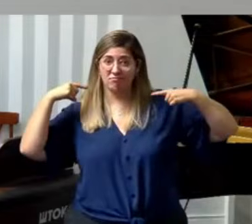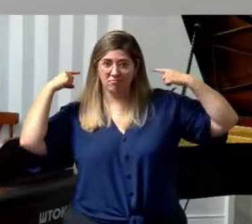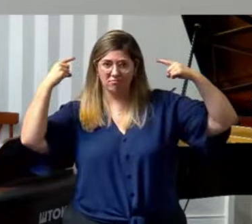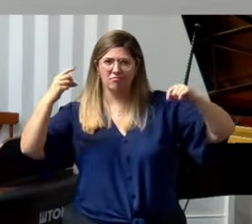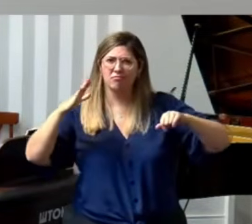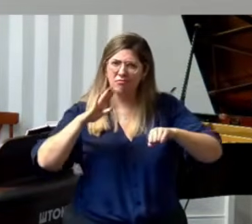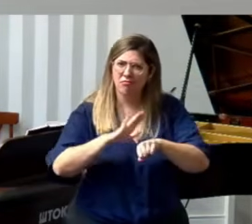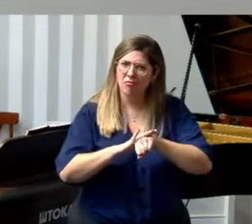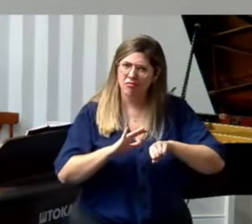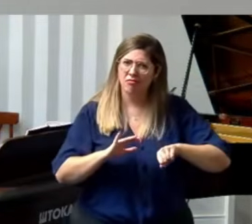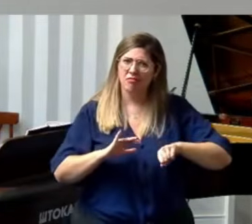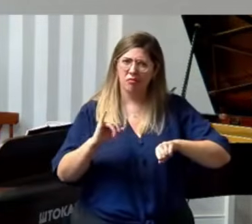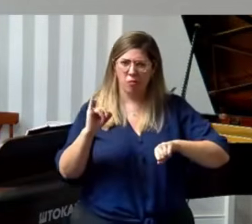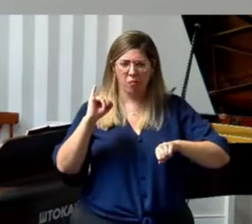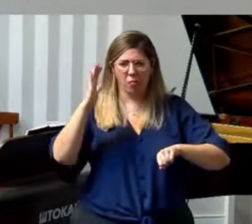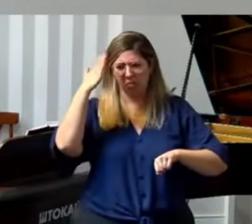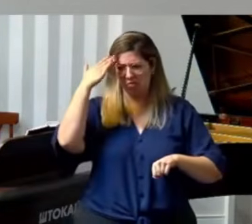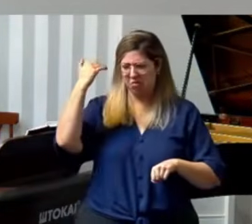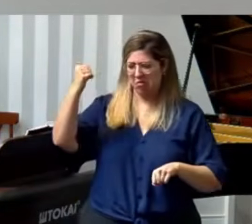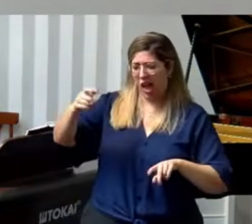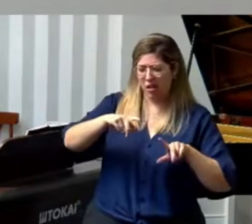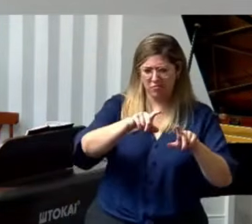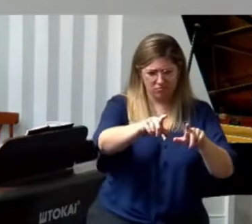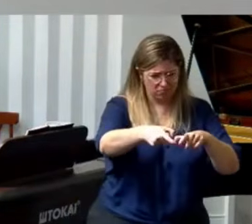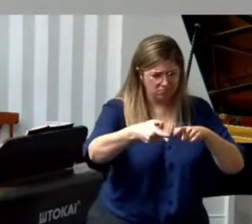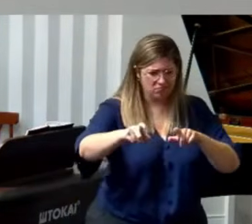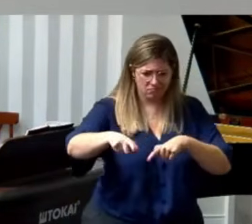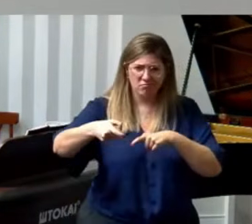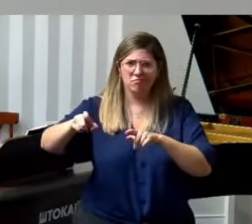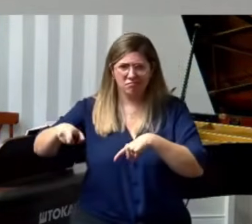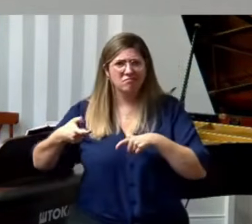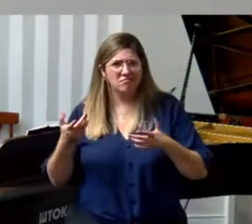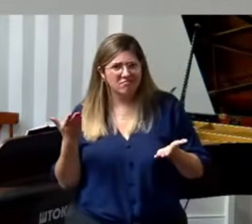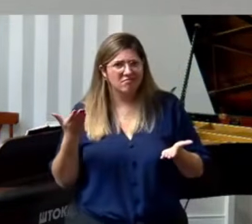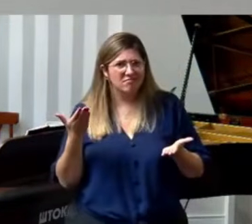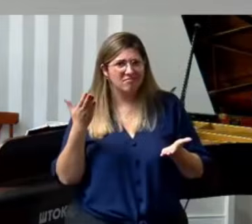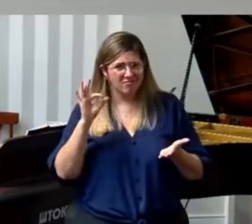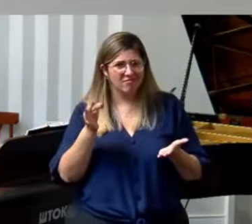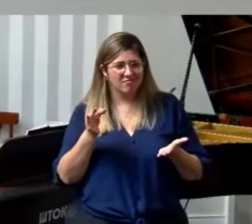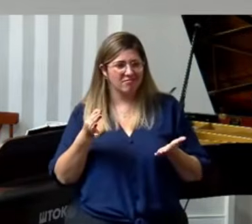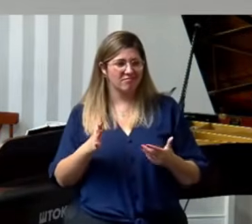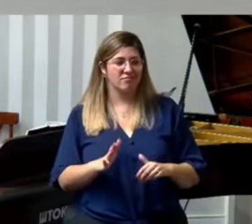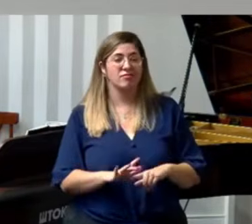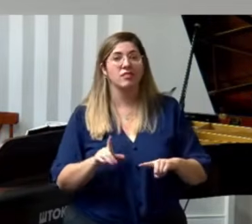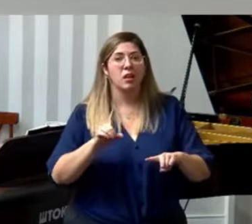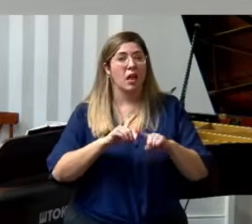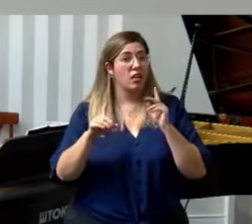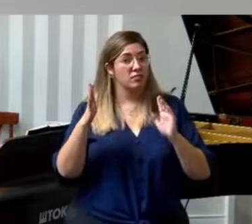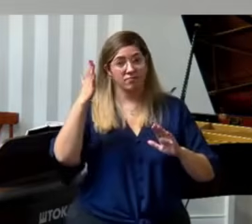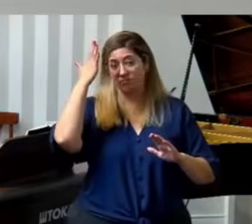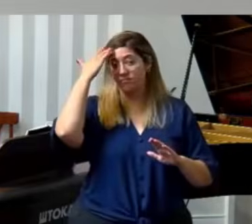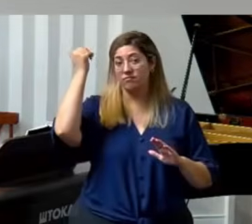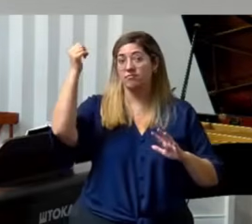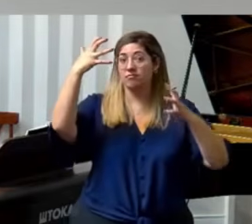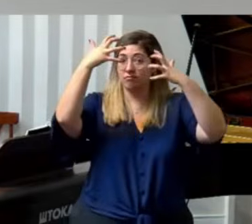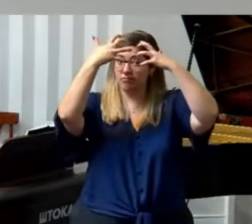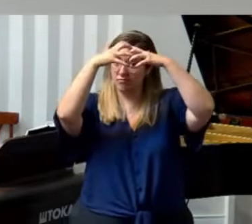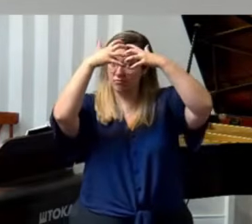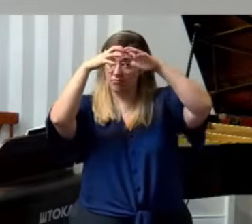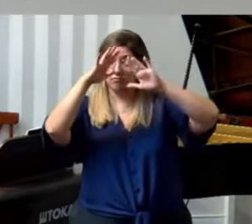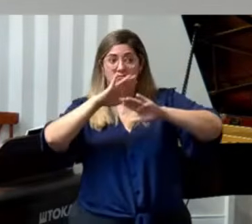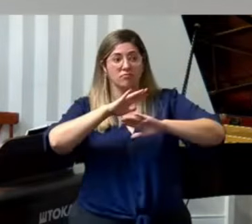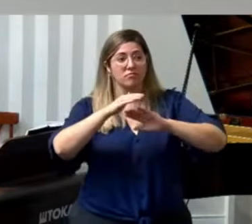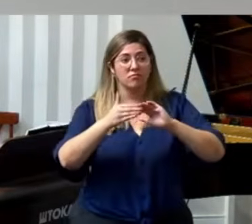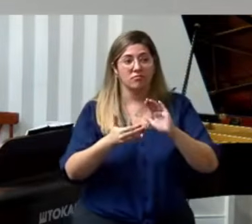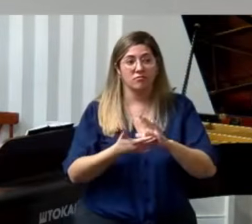a de Adão, porque Adão não retorna mais falando a respeito disso. Mas o Senhor não está falando apenas a respeito de capacidade humana. O Senhor não